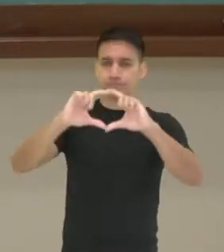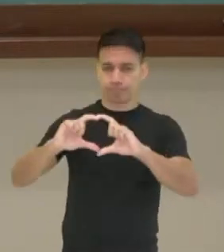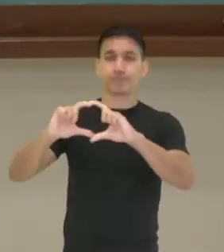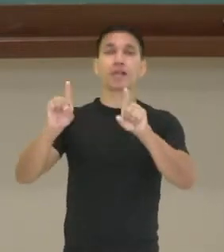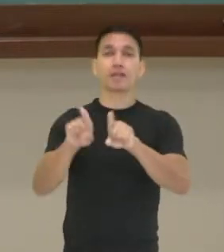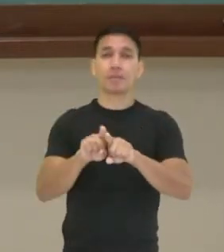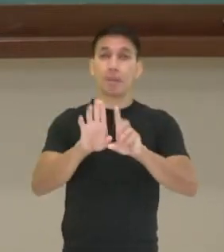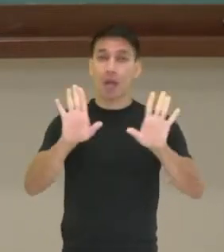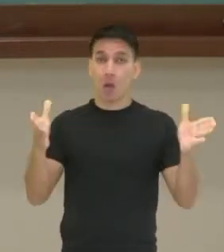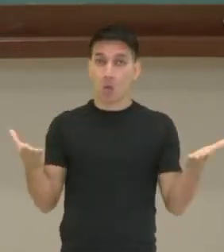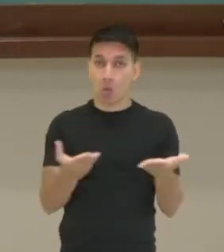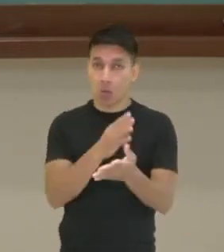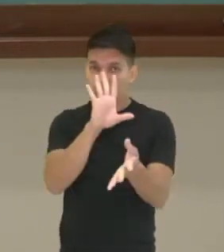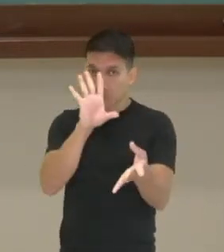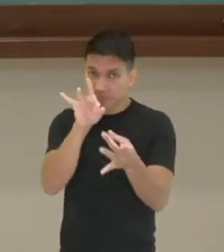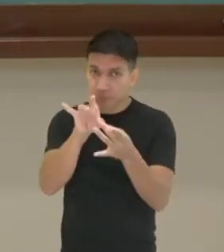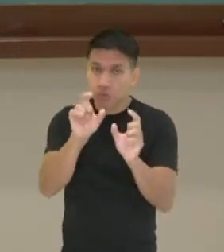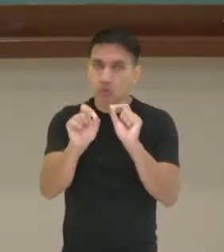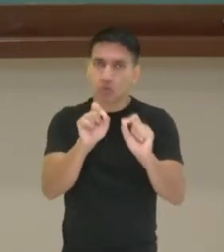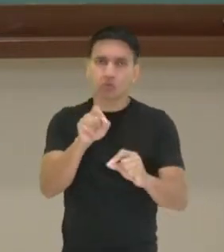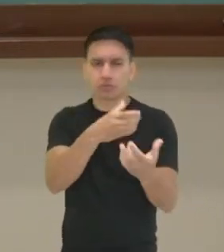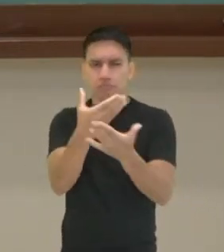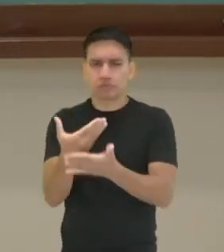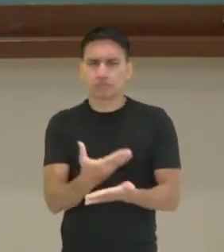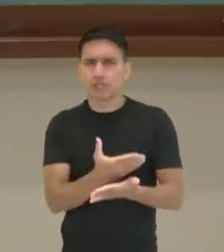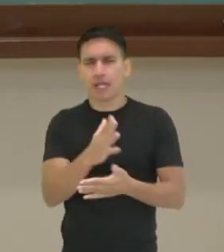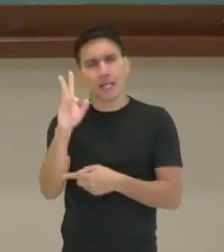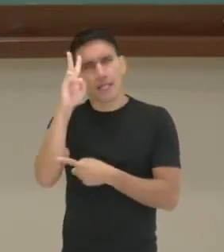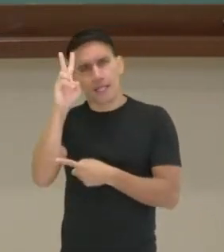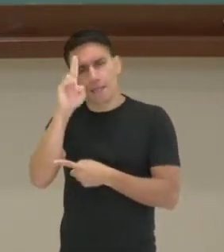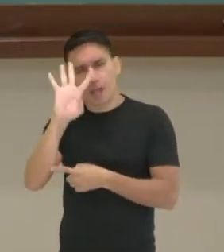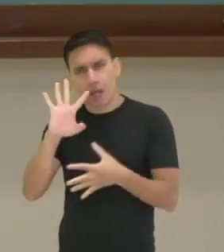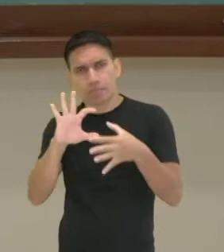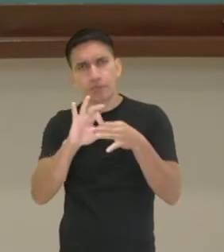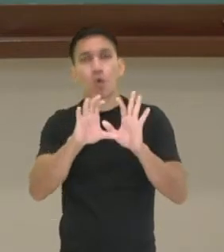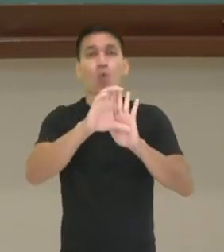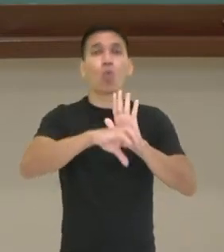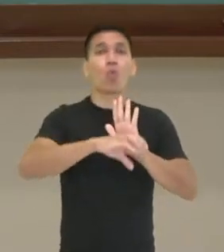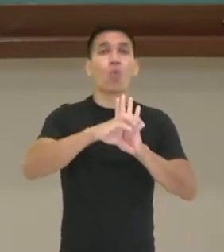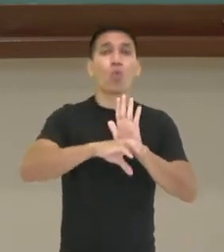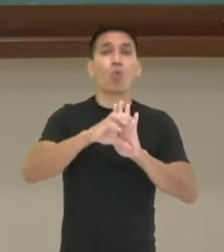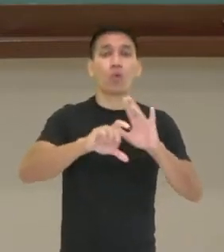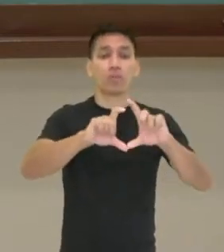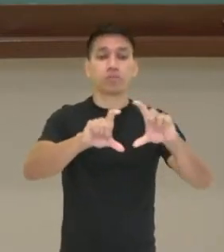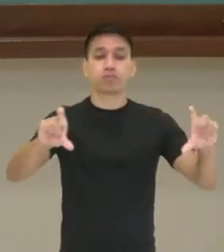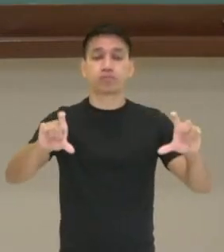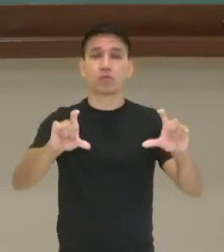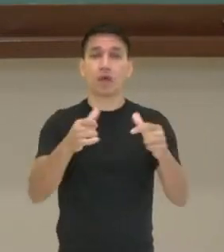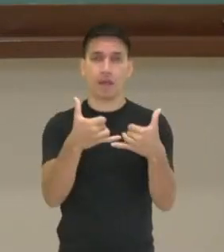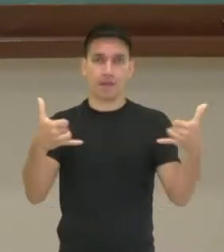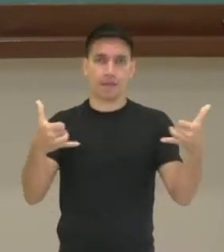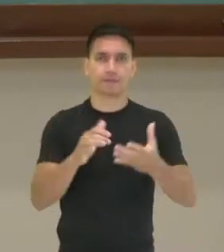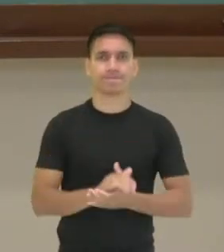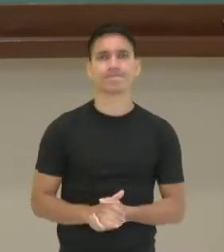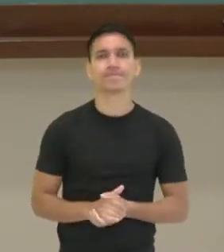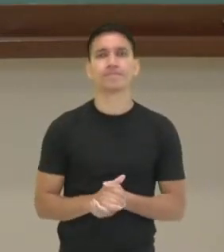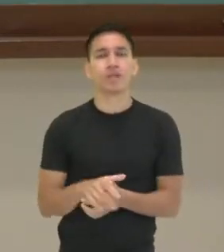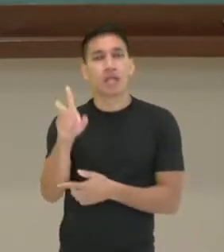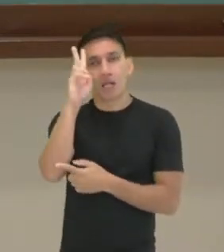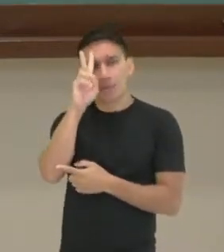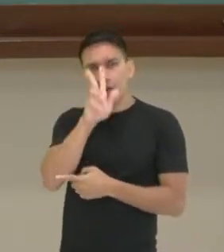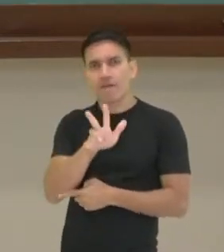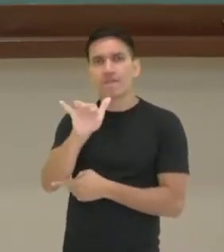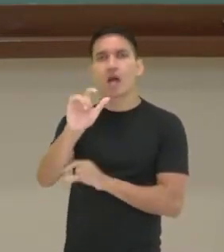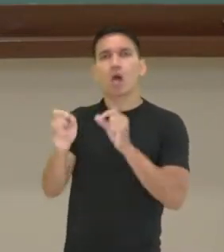hoje especificamente a gente vai reforçar o conceito de equação da reta. Vamos relembrar